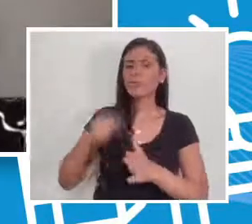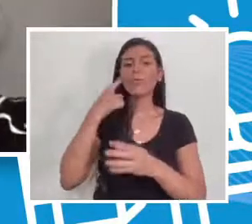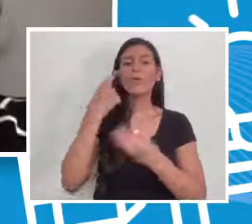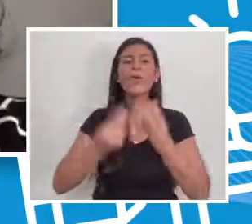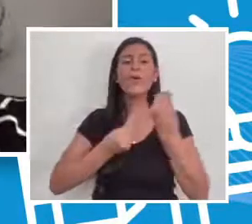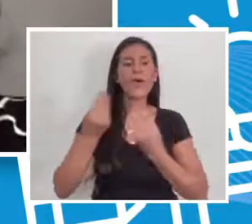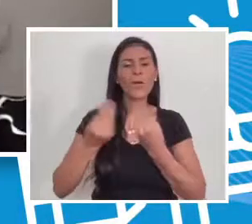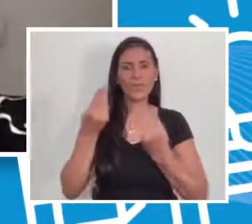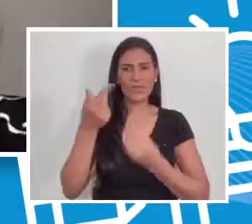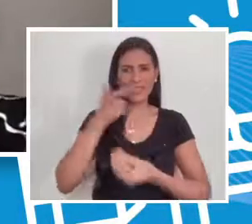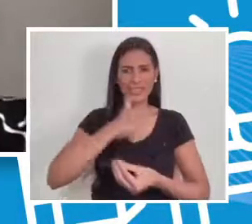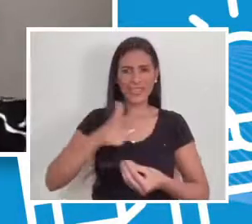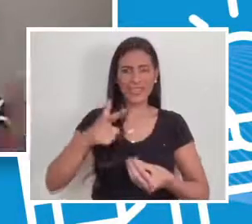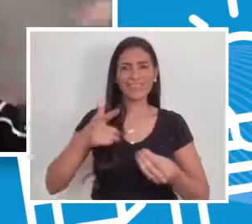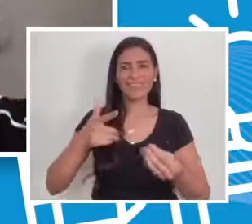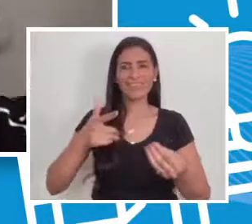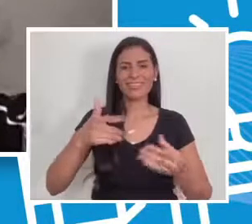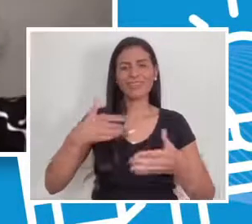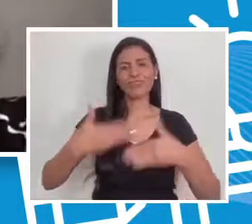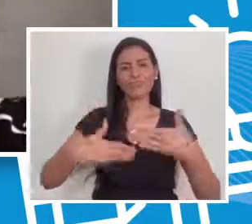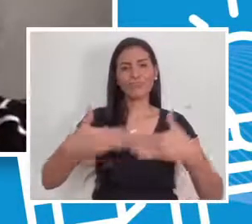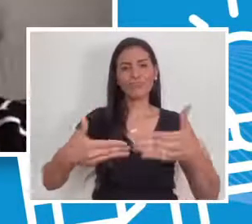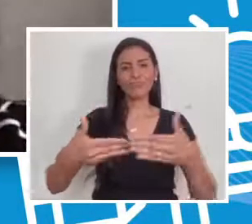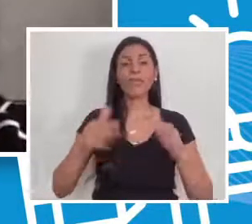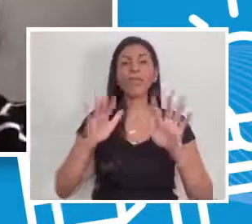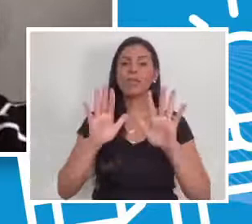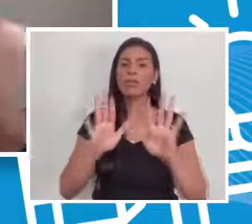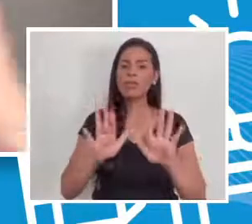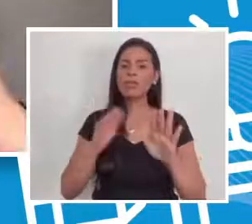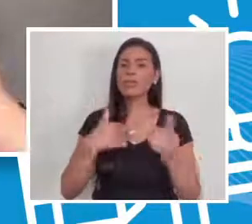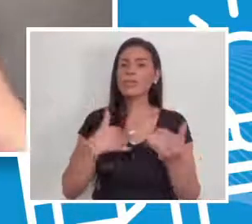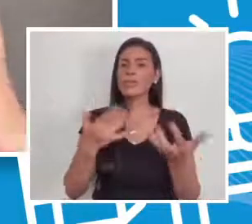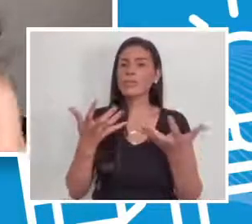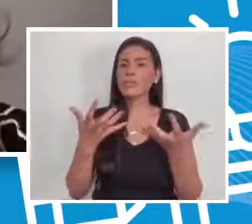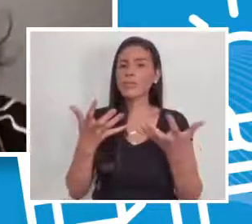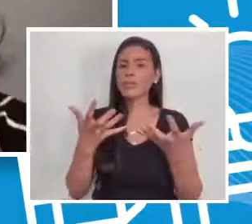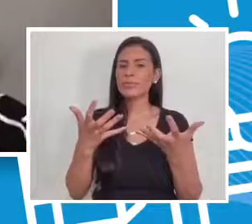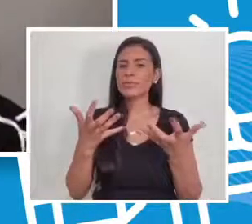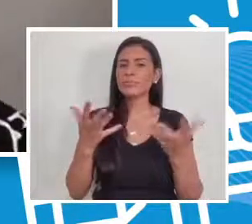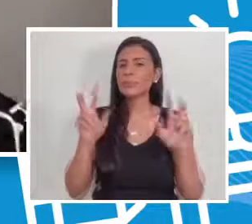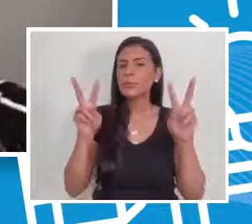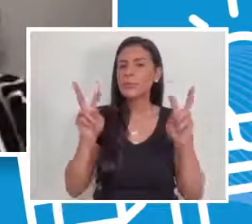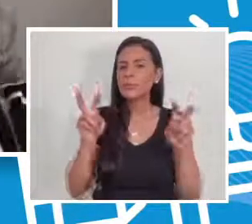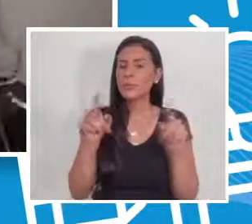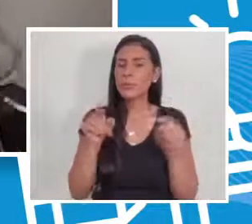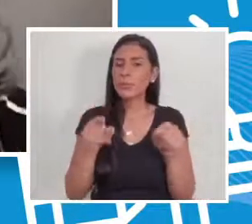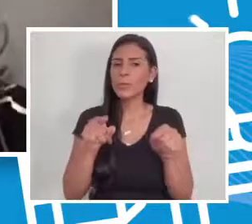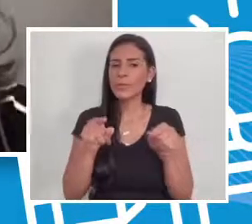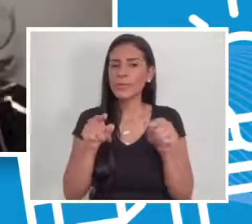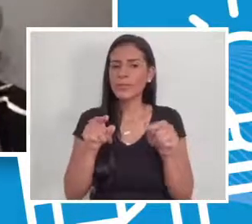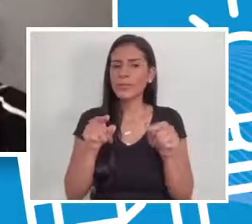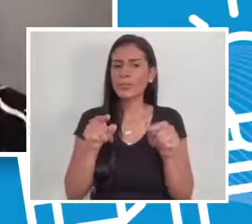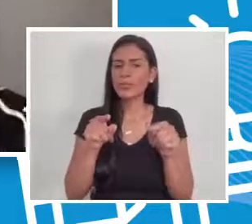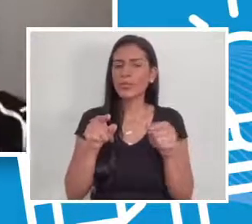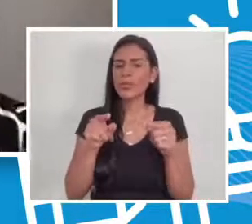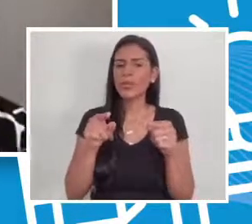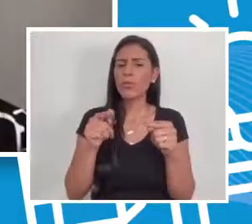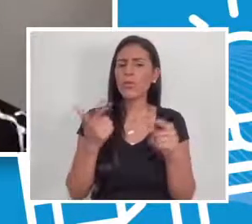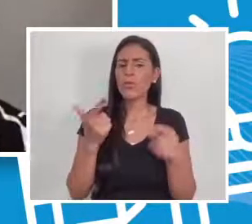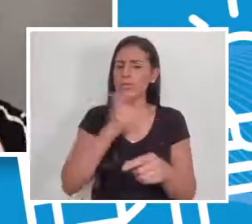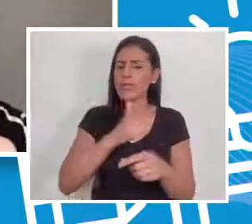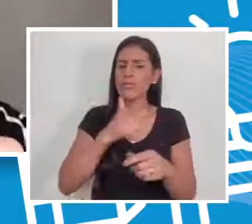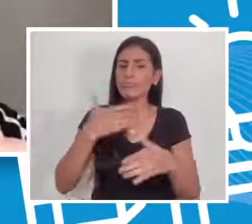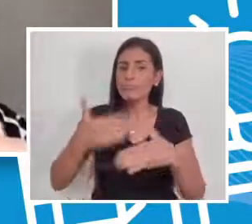queria dar um passo aí agora em relação a essa questão e queria